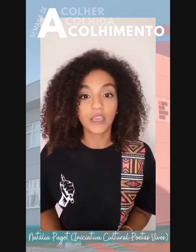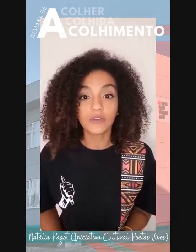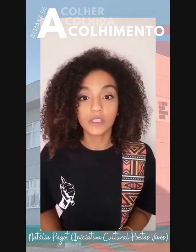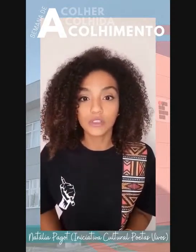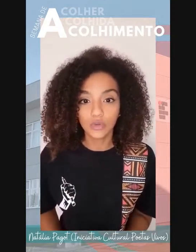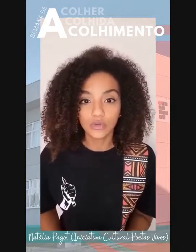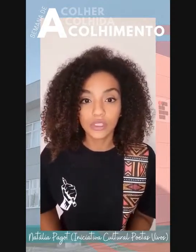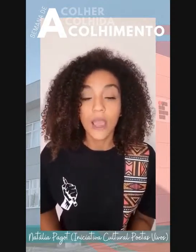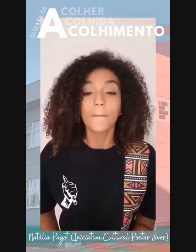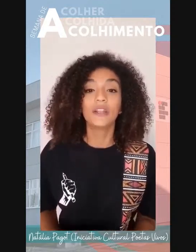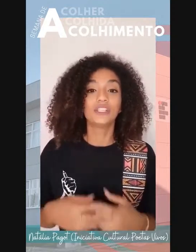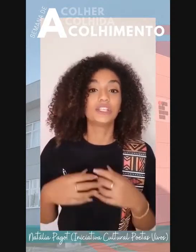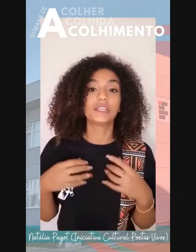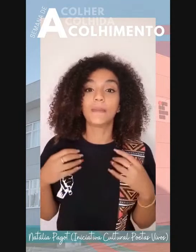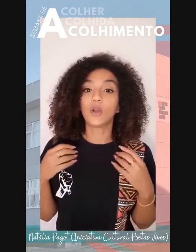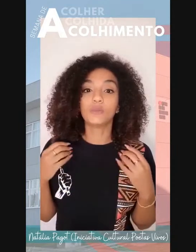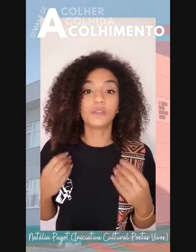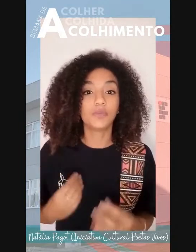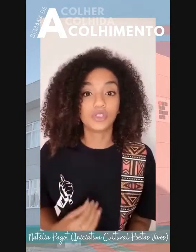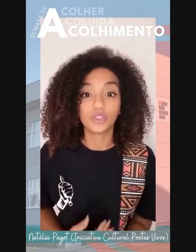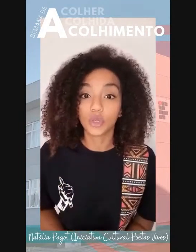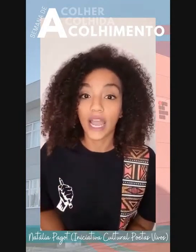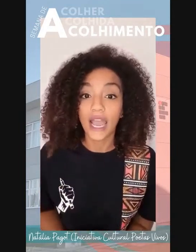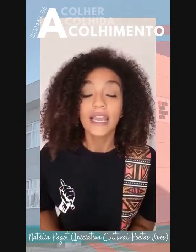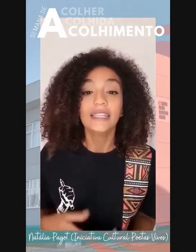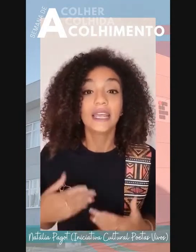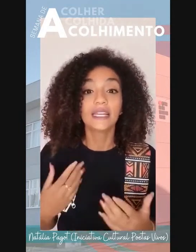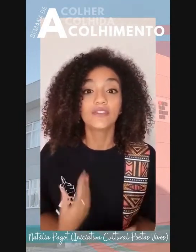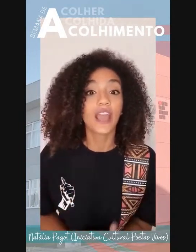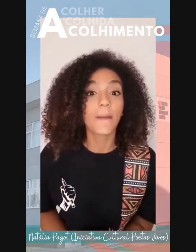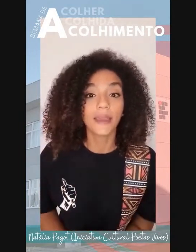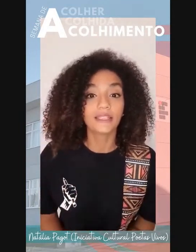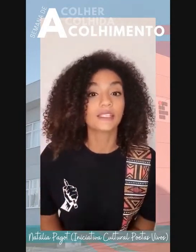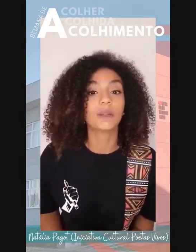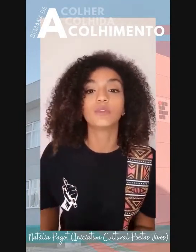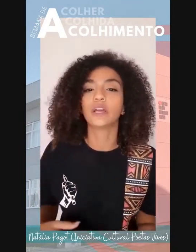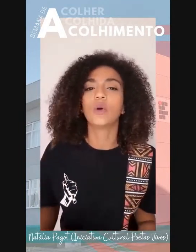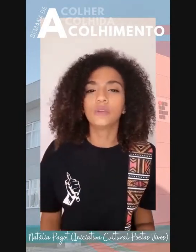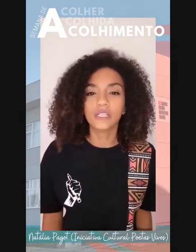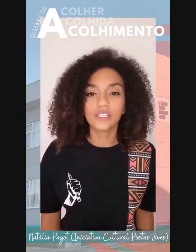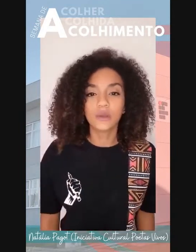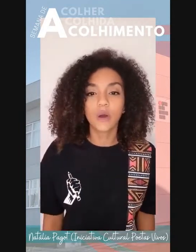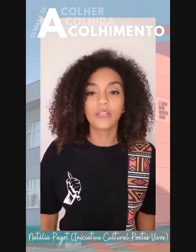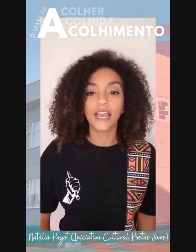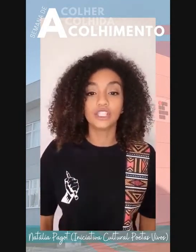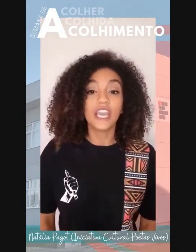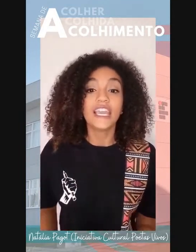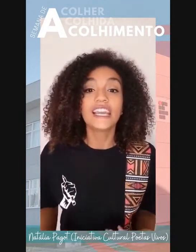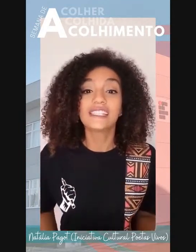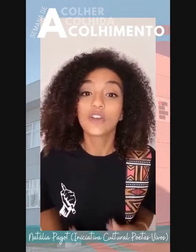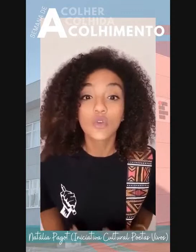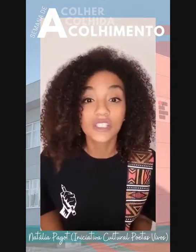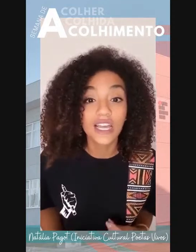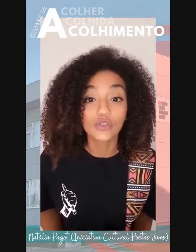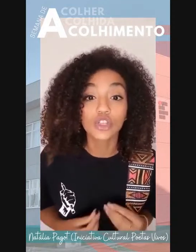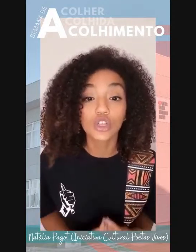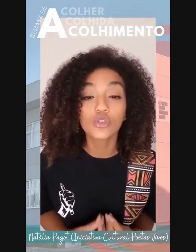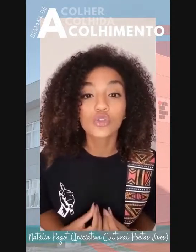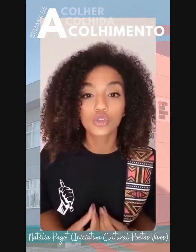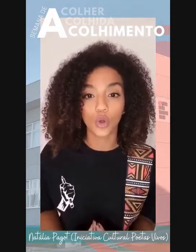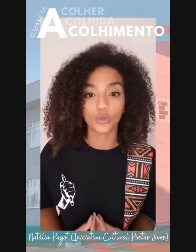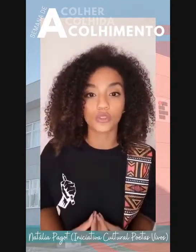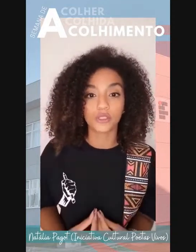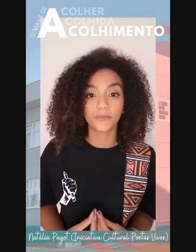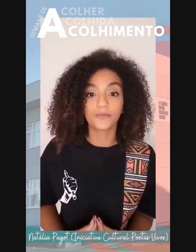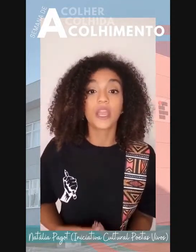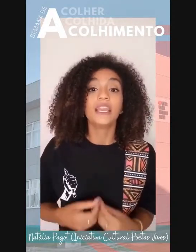gente mantenha os estudos para a gente saber como se posicionar e ter as ferramentas para lutar contra a desigualdade e assim conquistar os